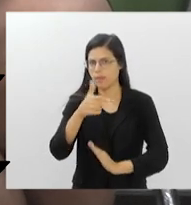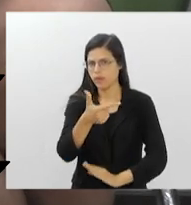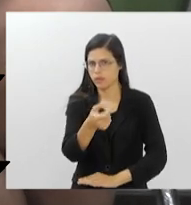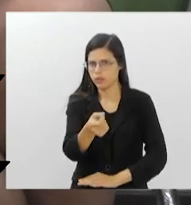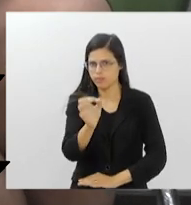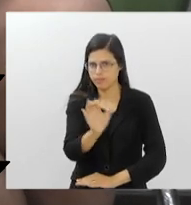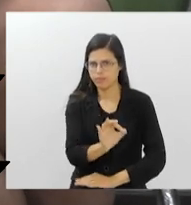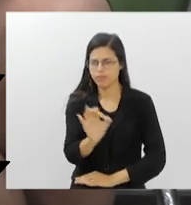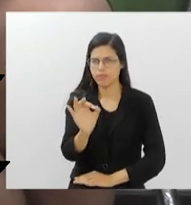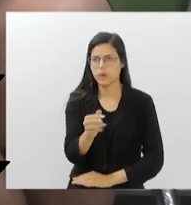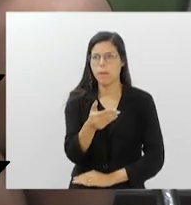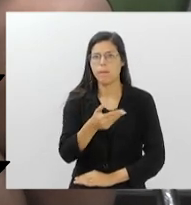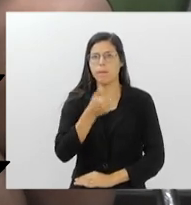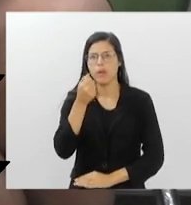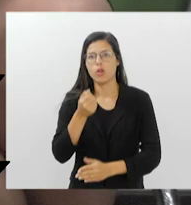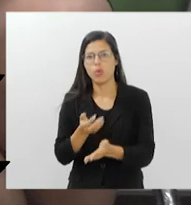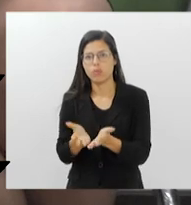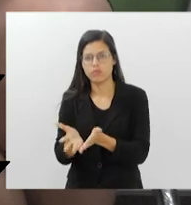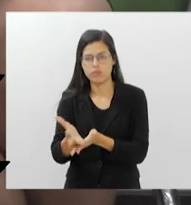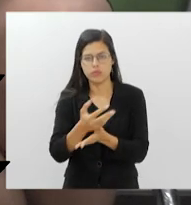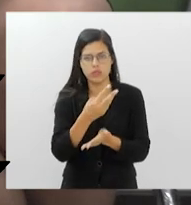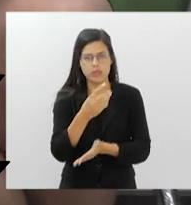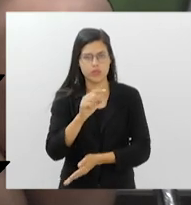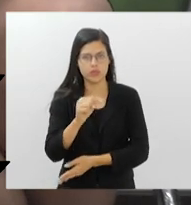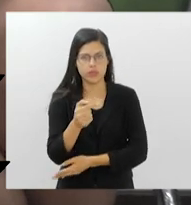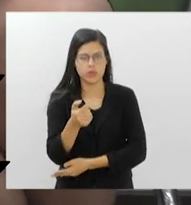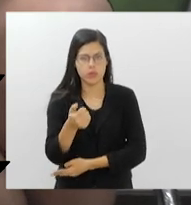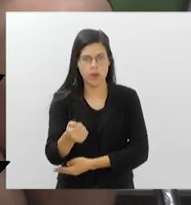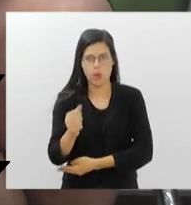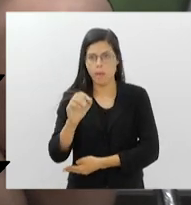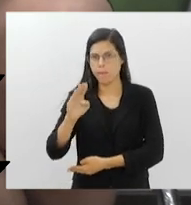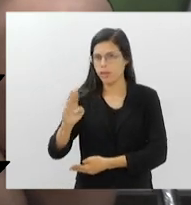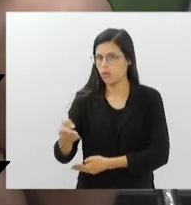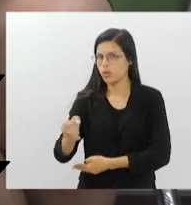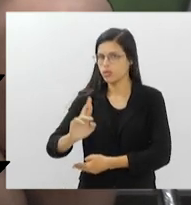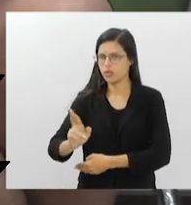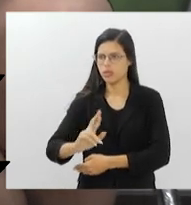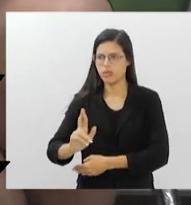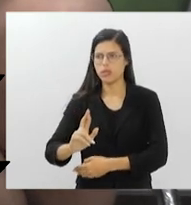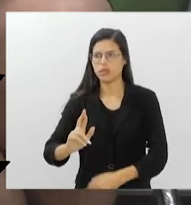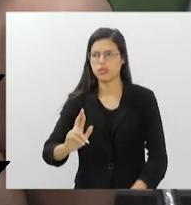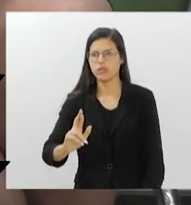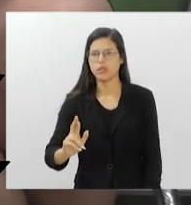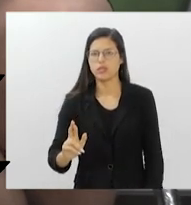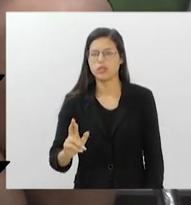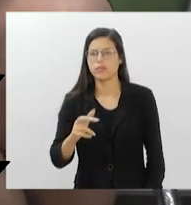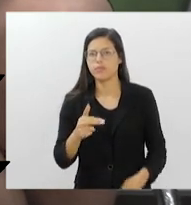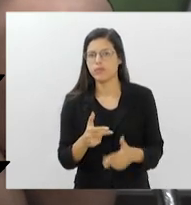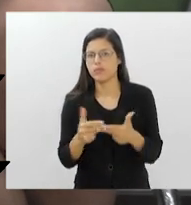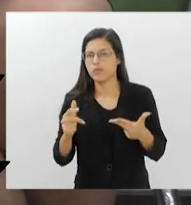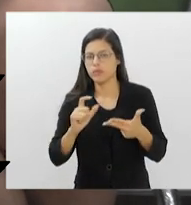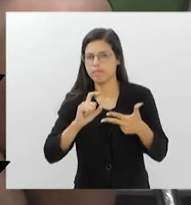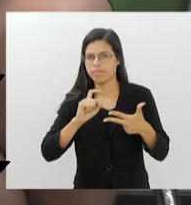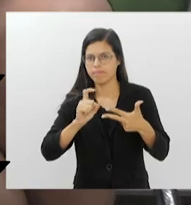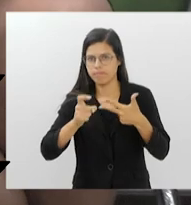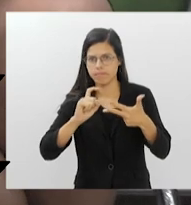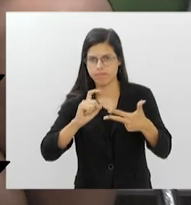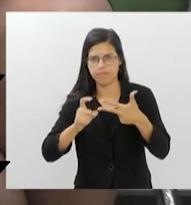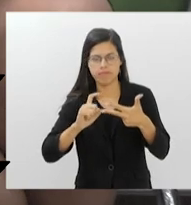melhoria de arrecadação de 3,1 bilhões de reais coisa que o poder